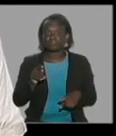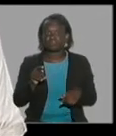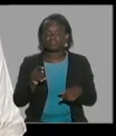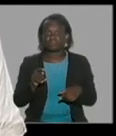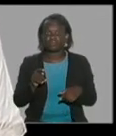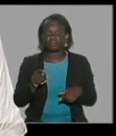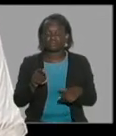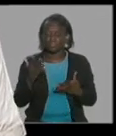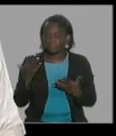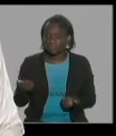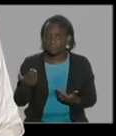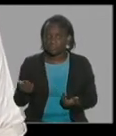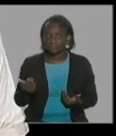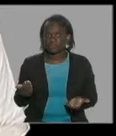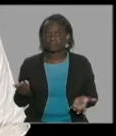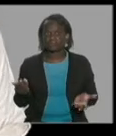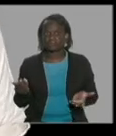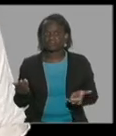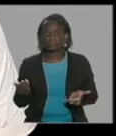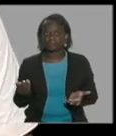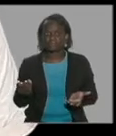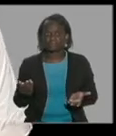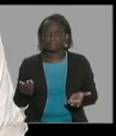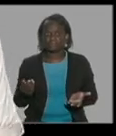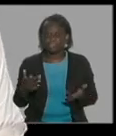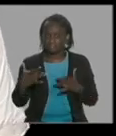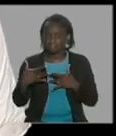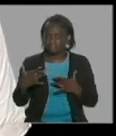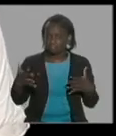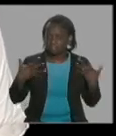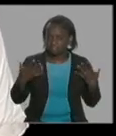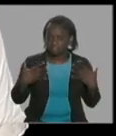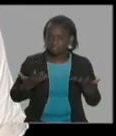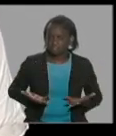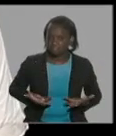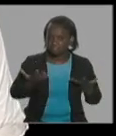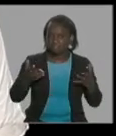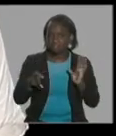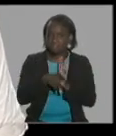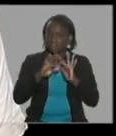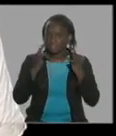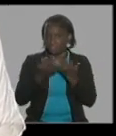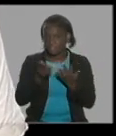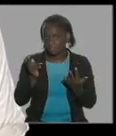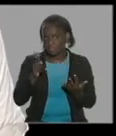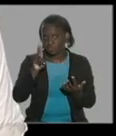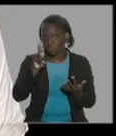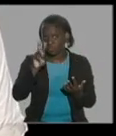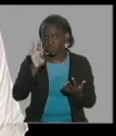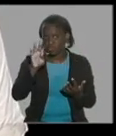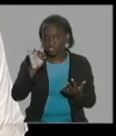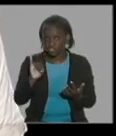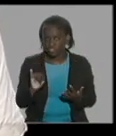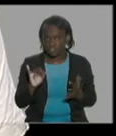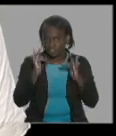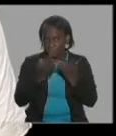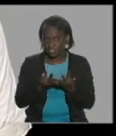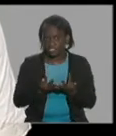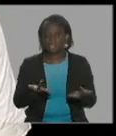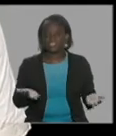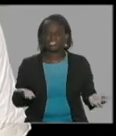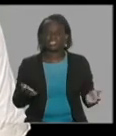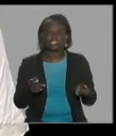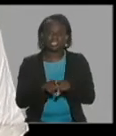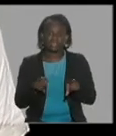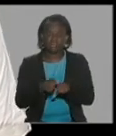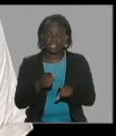ele é um cara, ele é jovem, é cheio da disposição característica da família Kuti também,